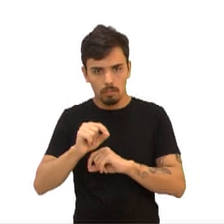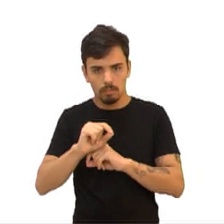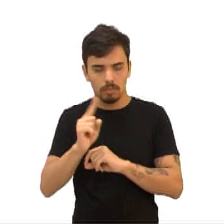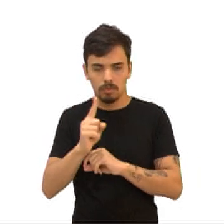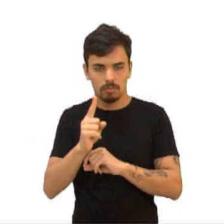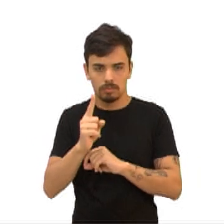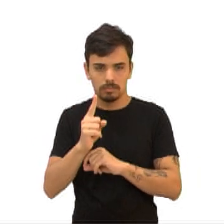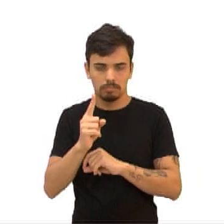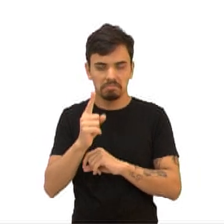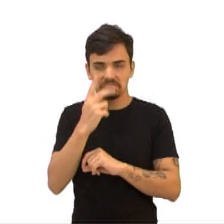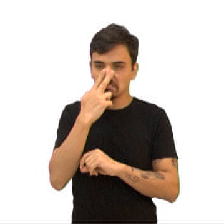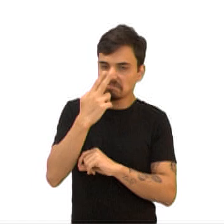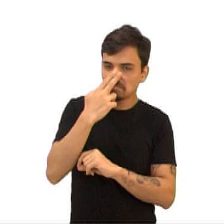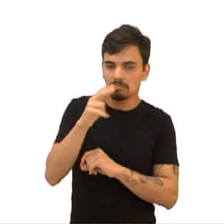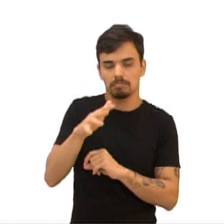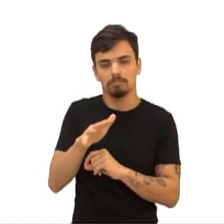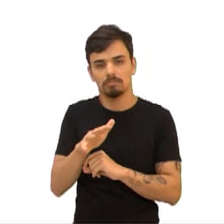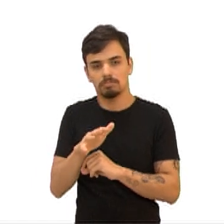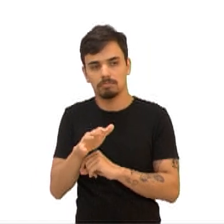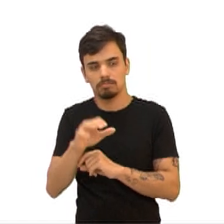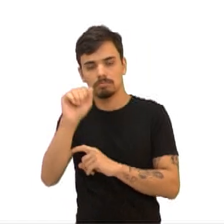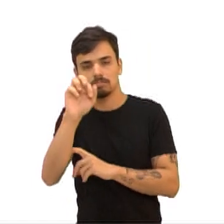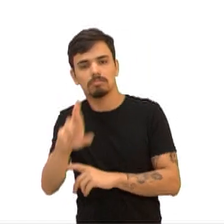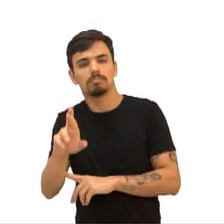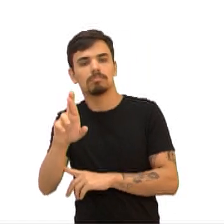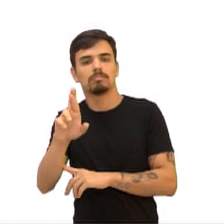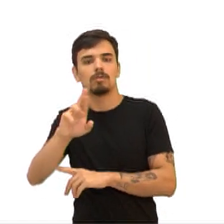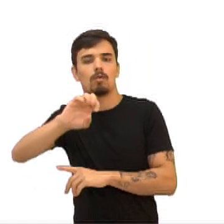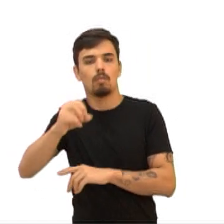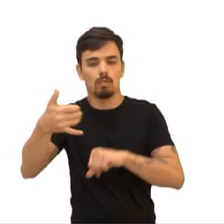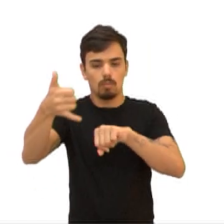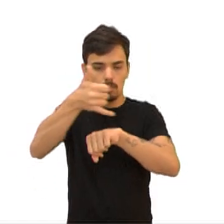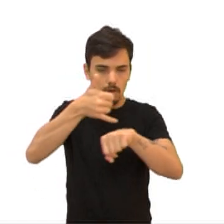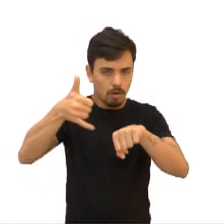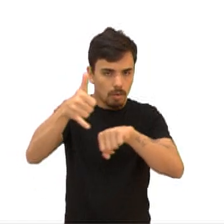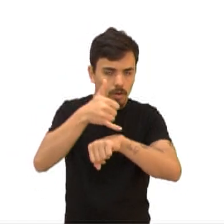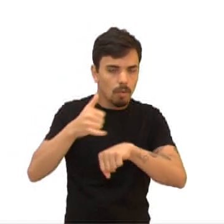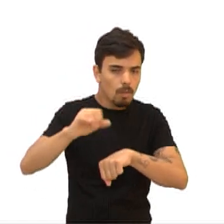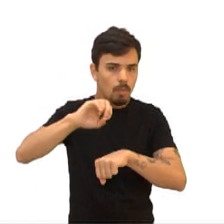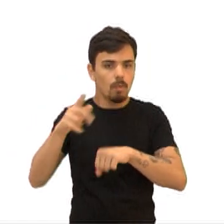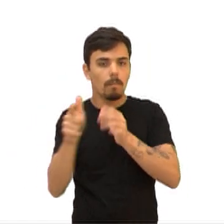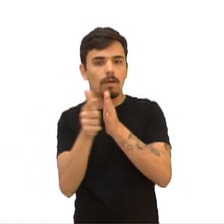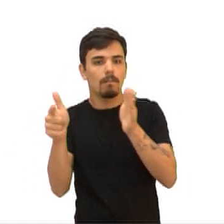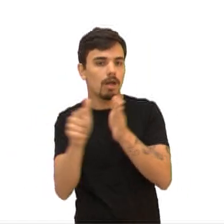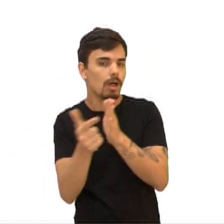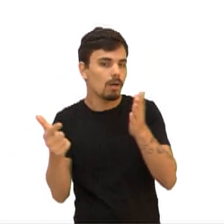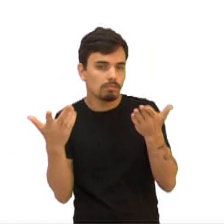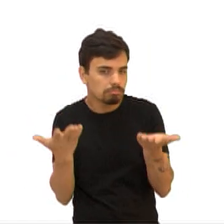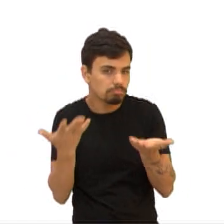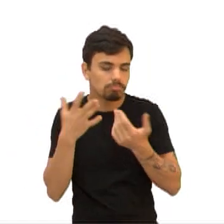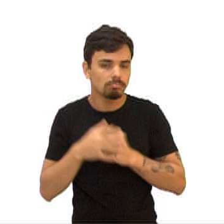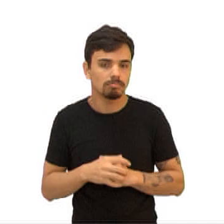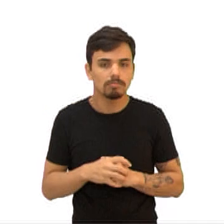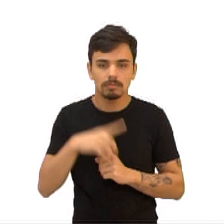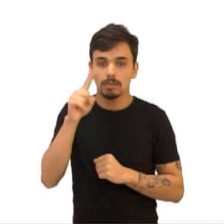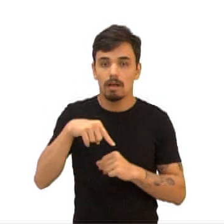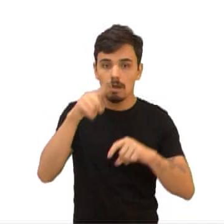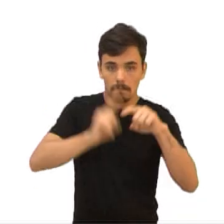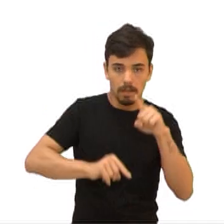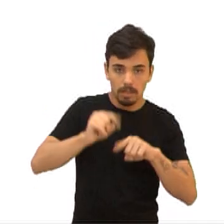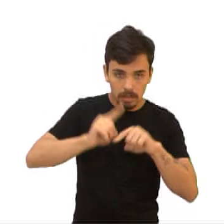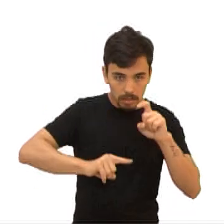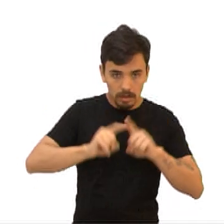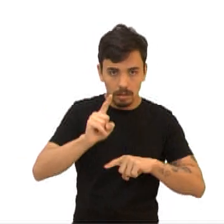condutor, é um meio, pode ser o ar, pode ser óleo, né, pode ser papel. Então, é um material